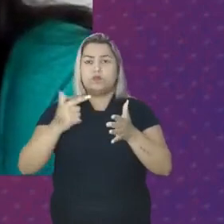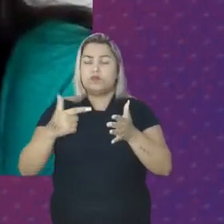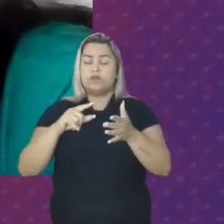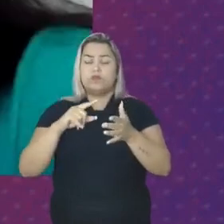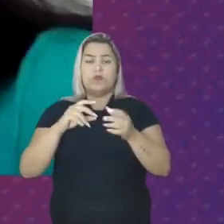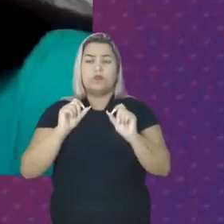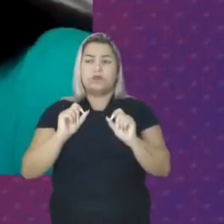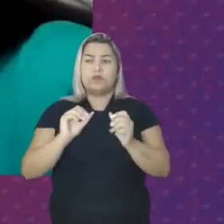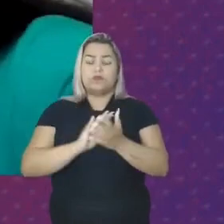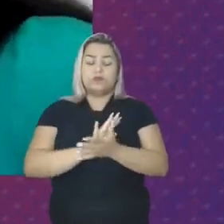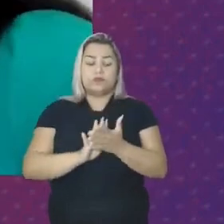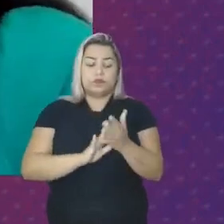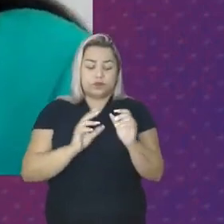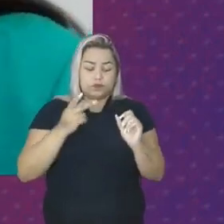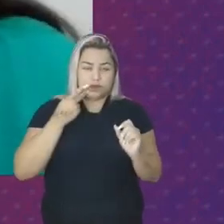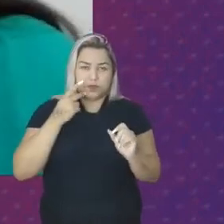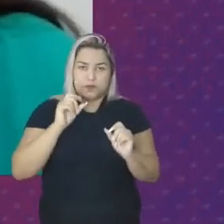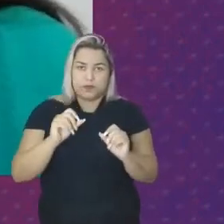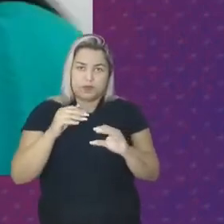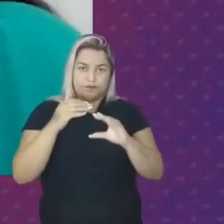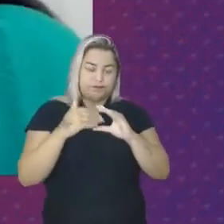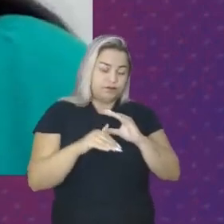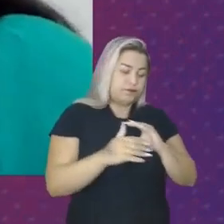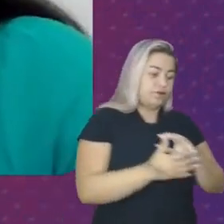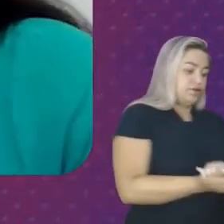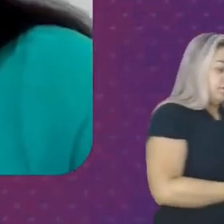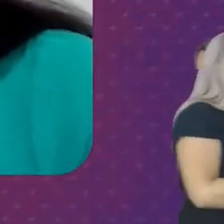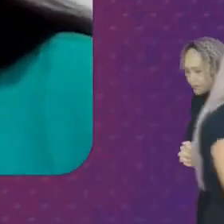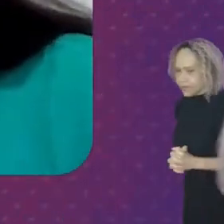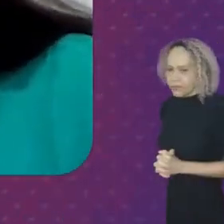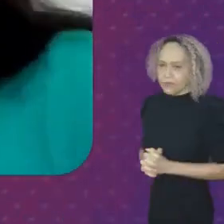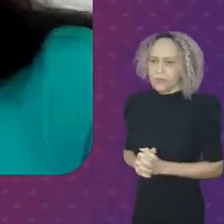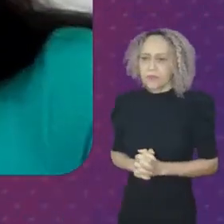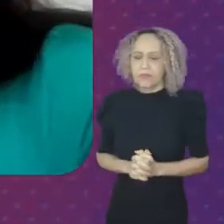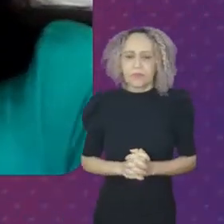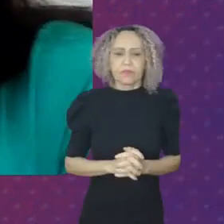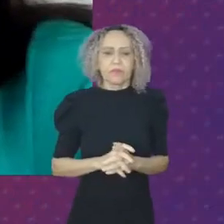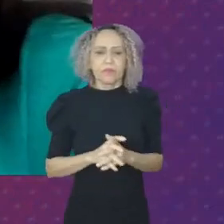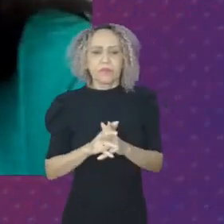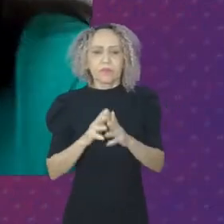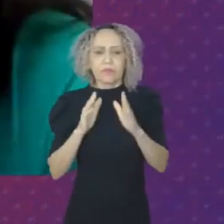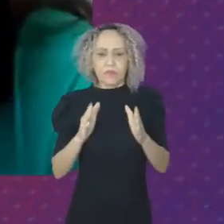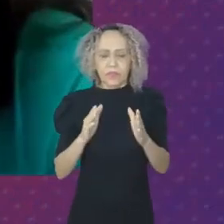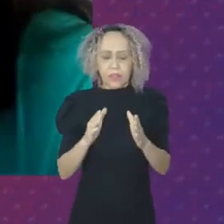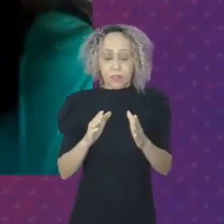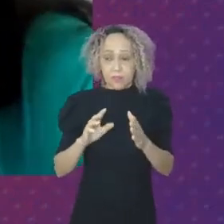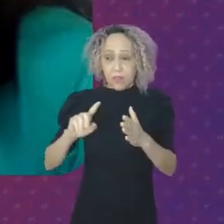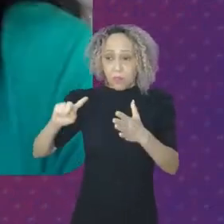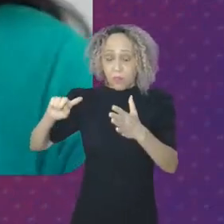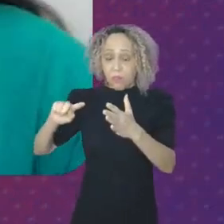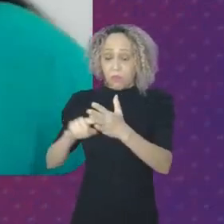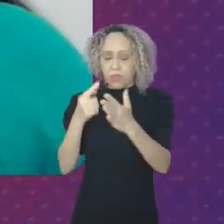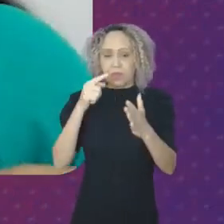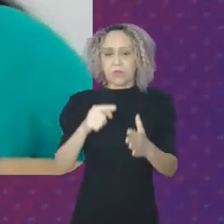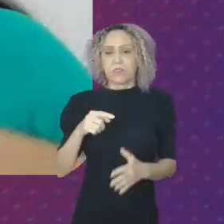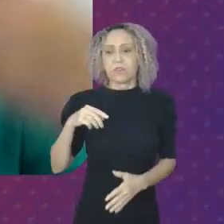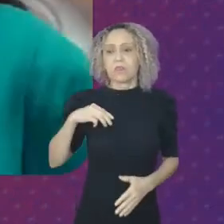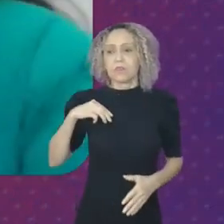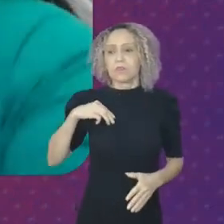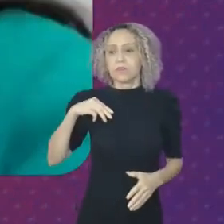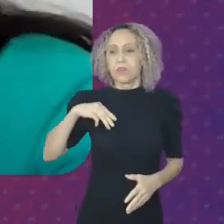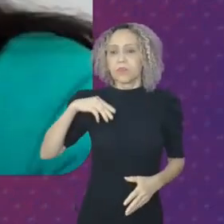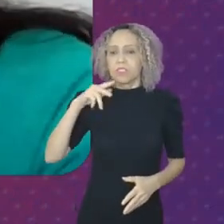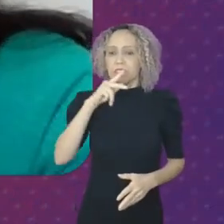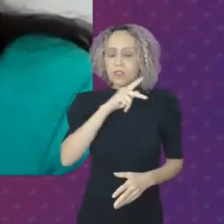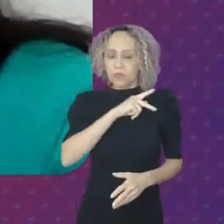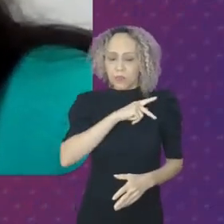mínimos necessários para um encaminhamento de uma possível denúncia realizada, por exemplo, pelo Ministério Público. Então,